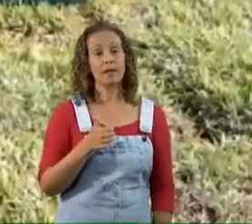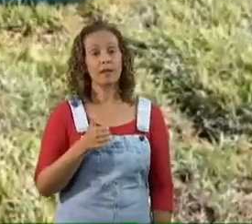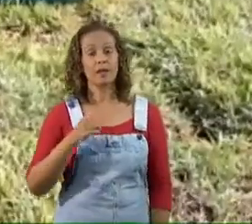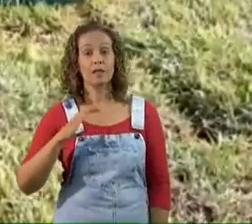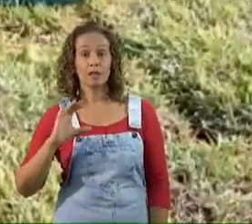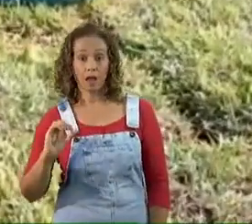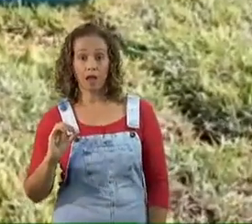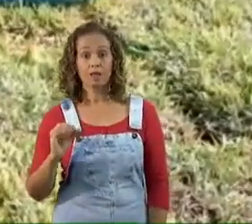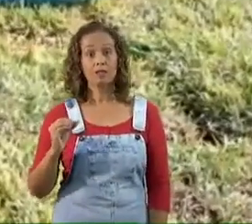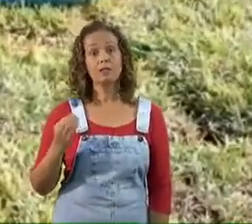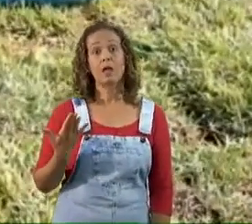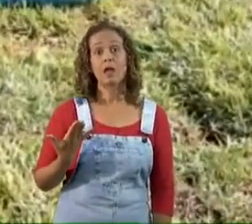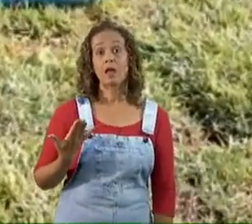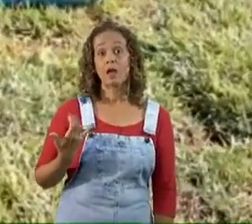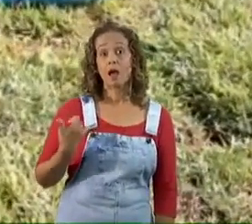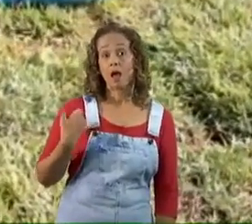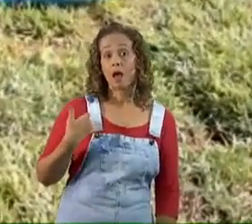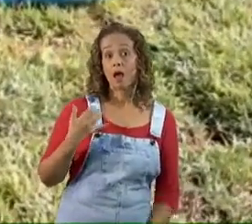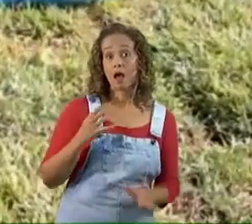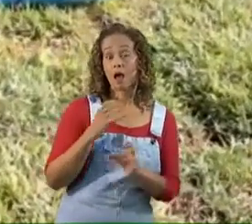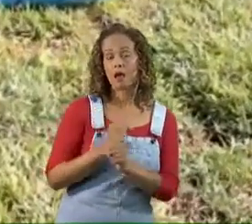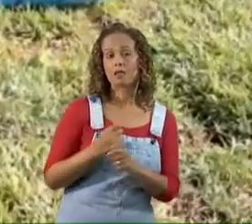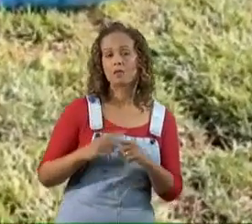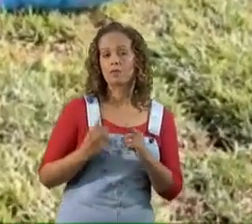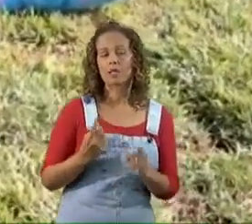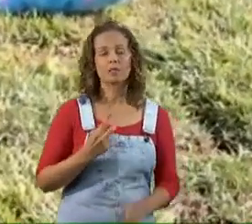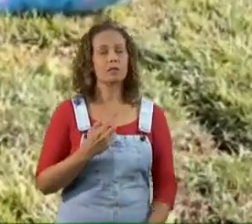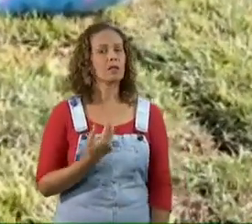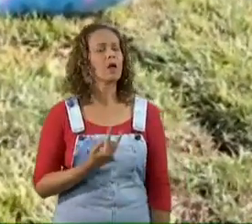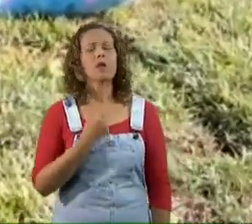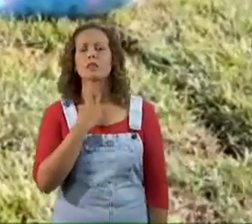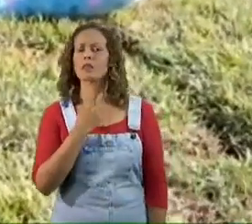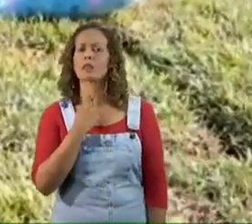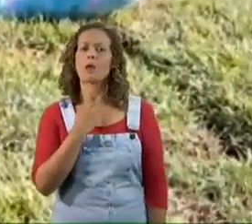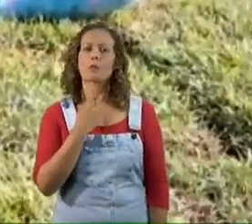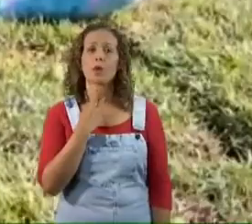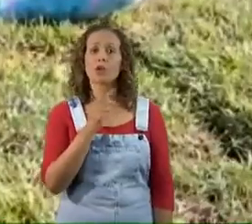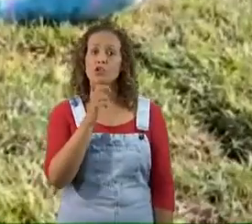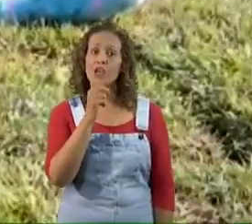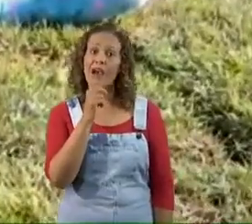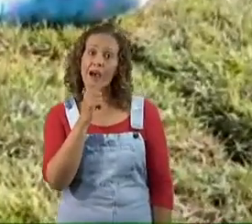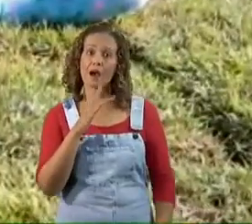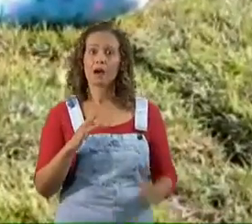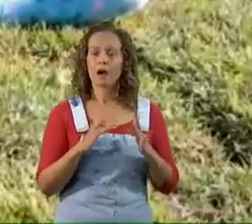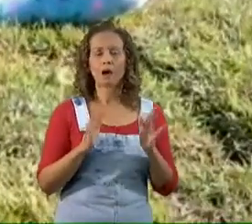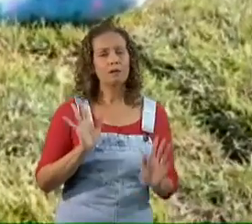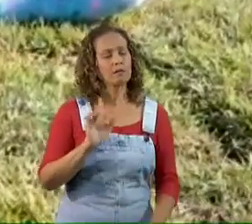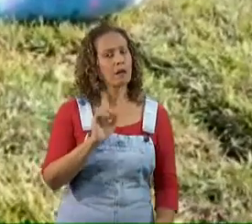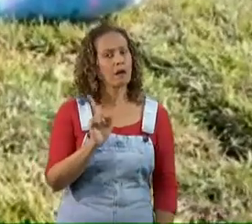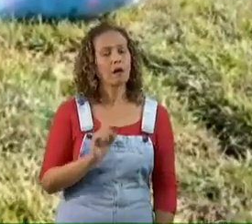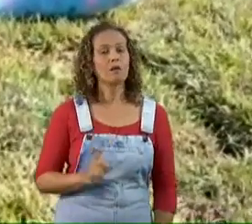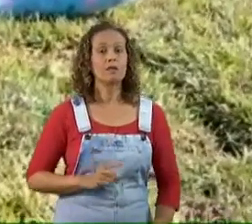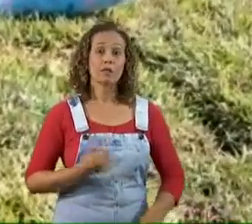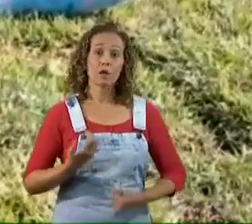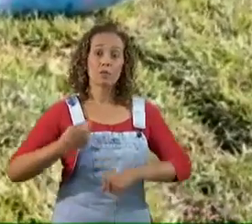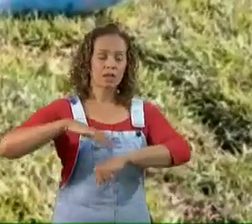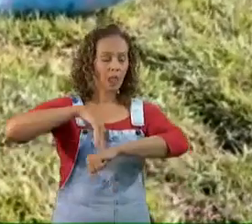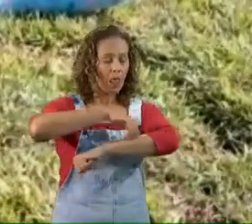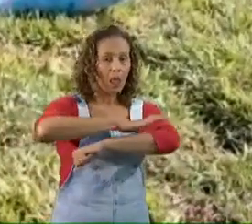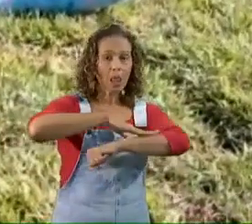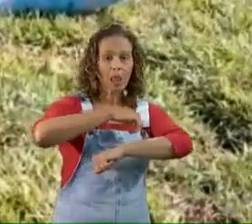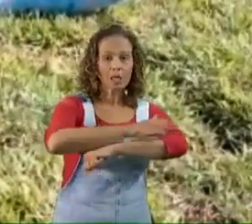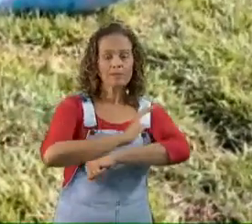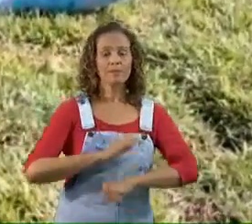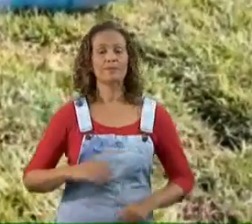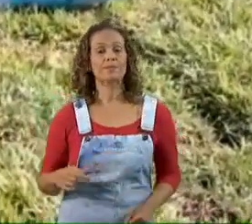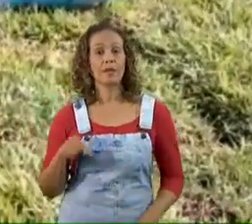não pode ter contato direto com a água. Por isso, para ficar limpinho, ele se lambe. E essa daqui é a Margarida. Ela é um patinho.